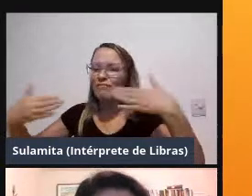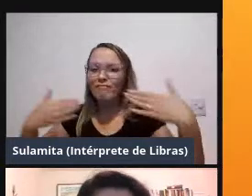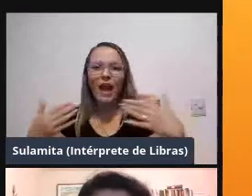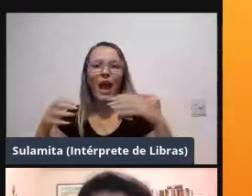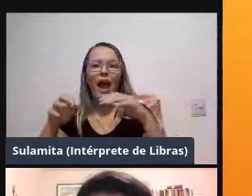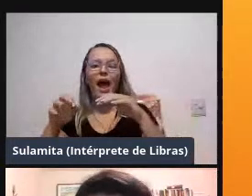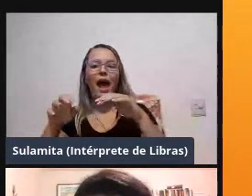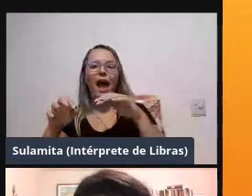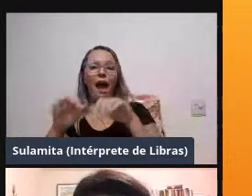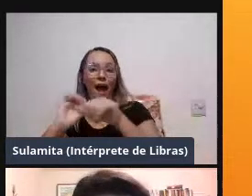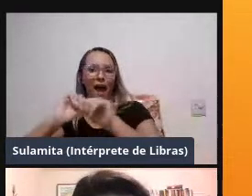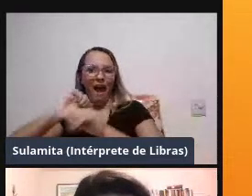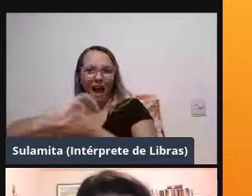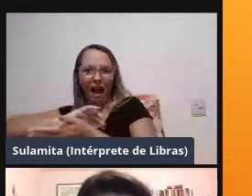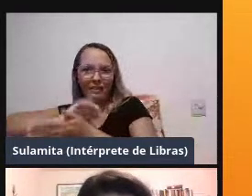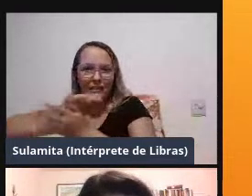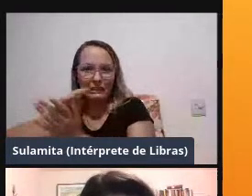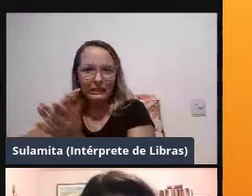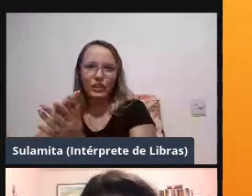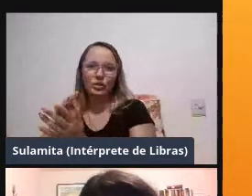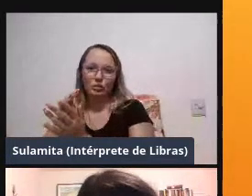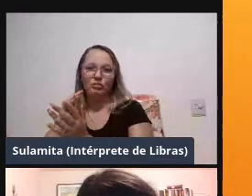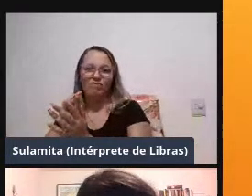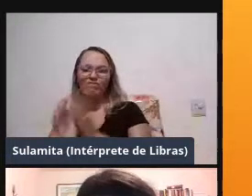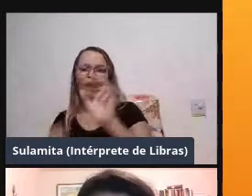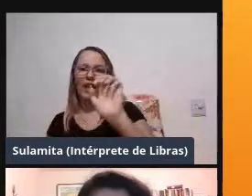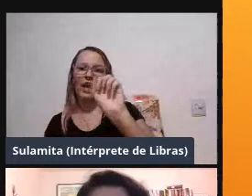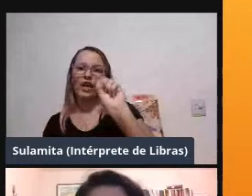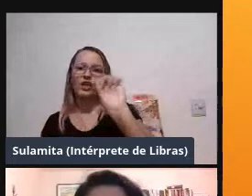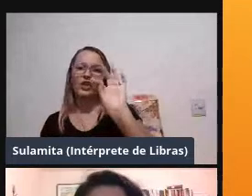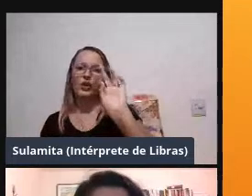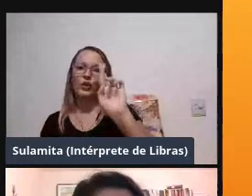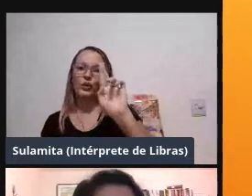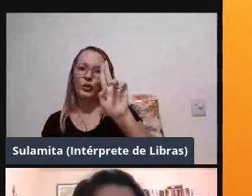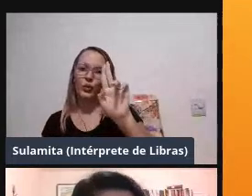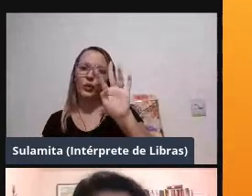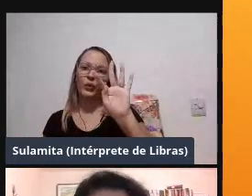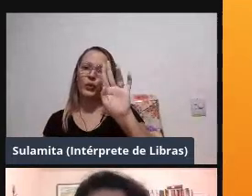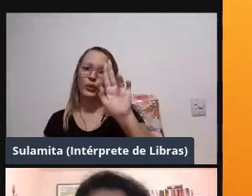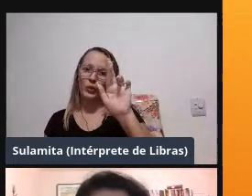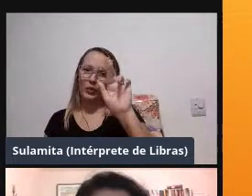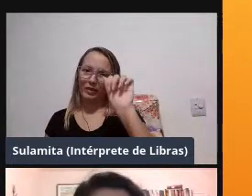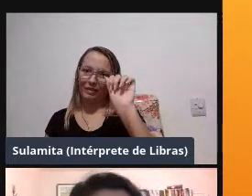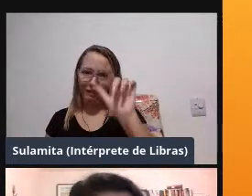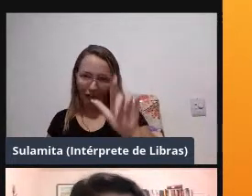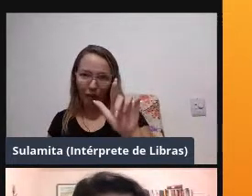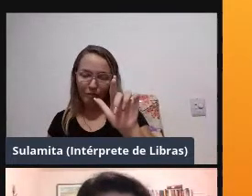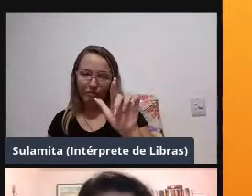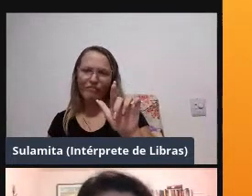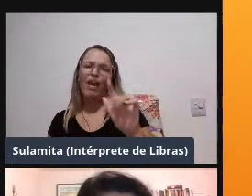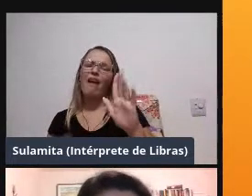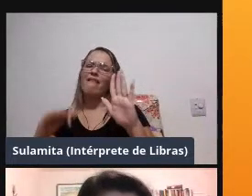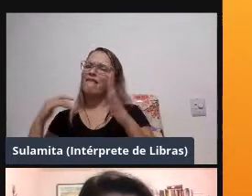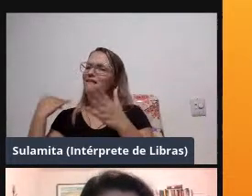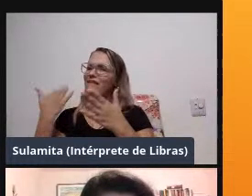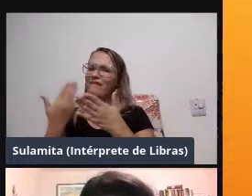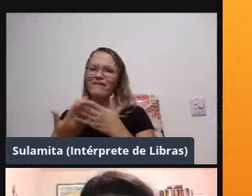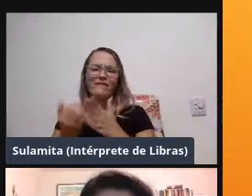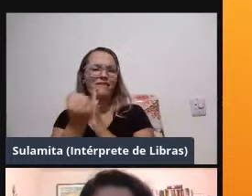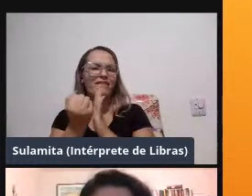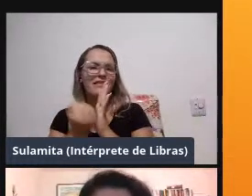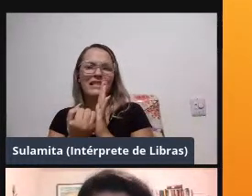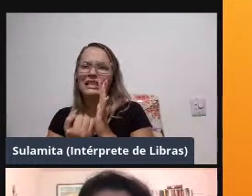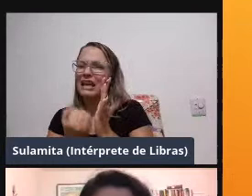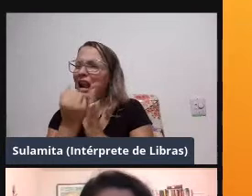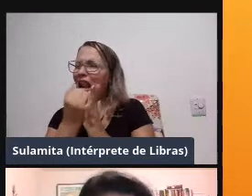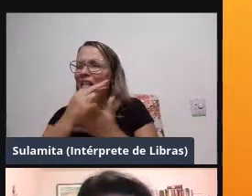racial, que fez com que, durante décadas, não houvesse nem mesmo a preocupação de que